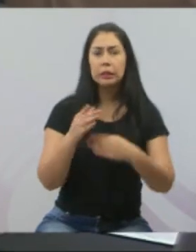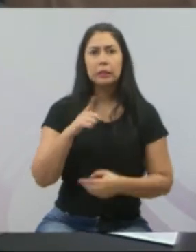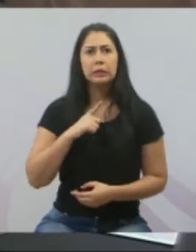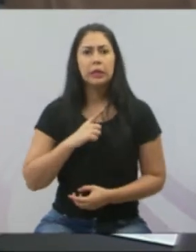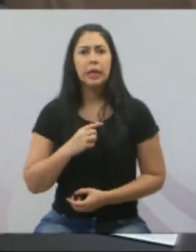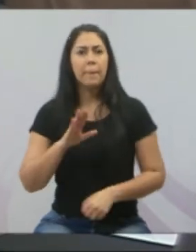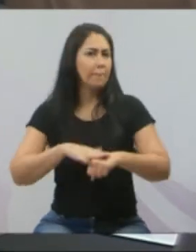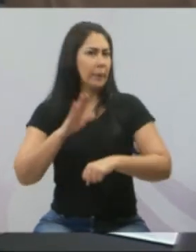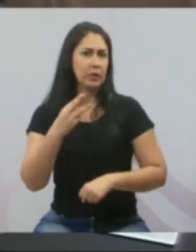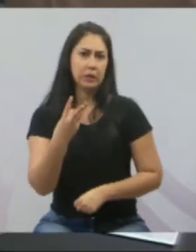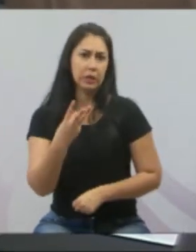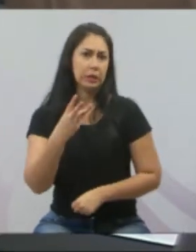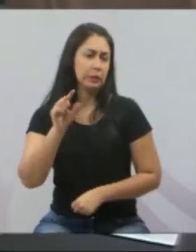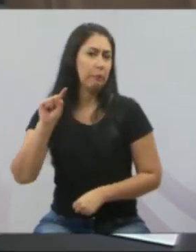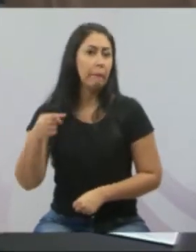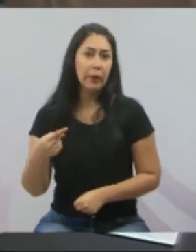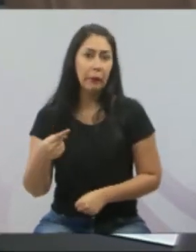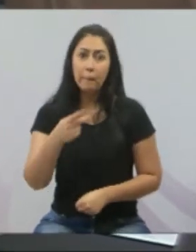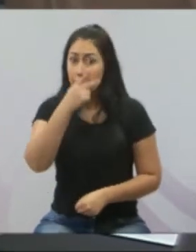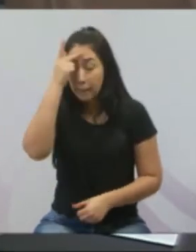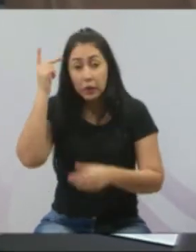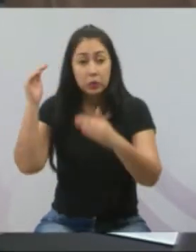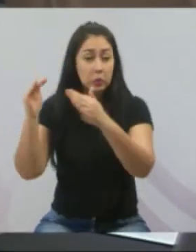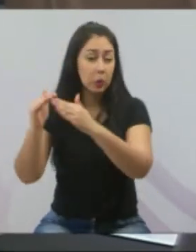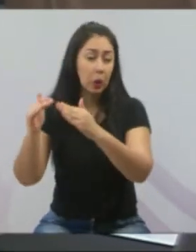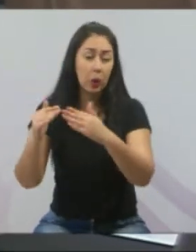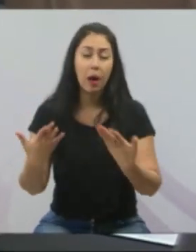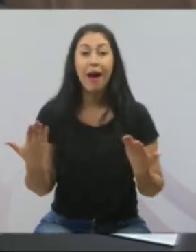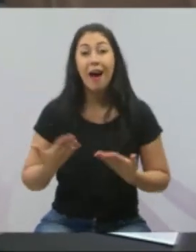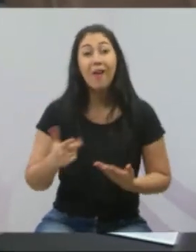Requerimento número 232.